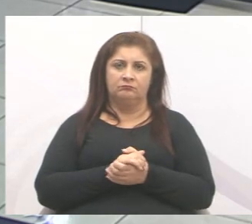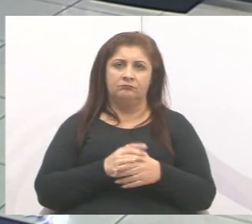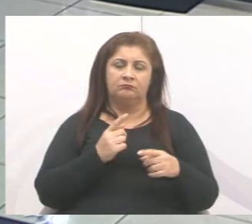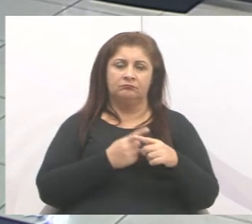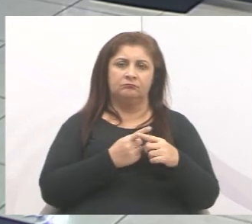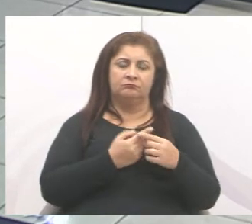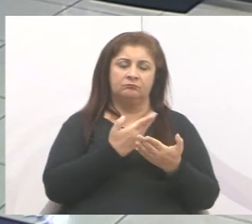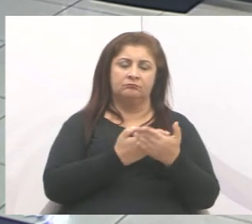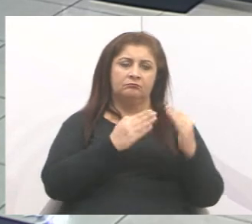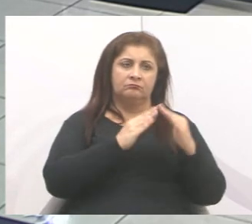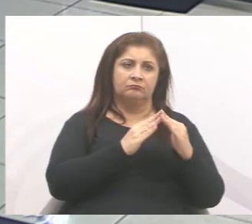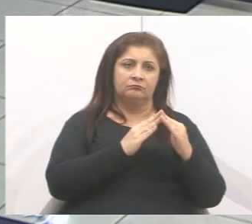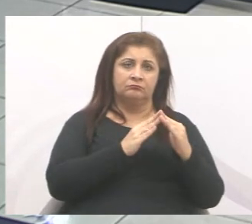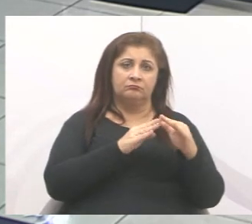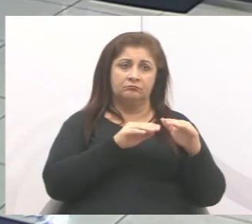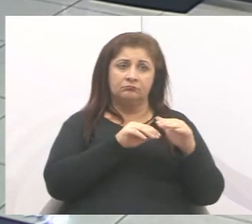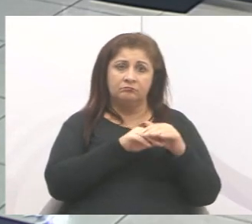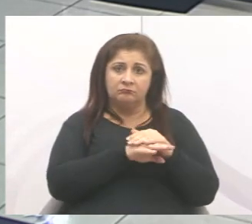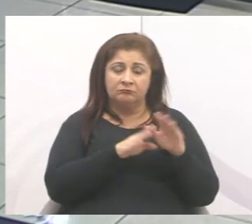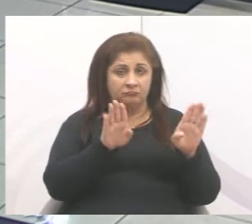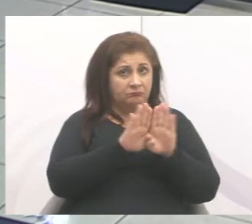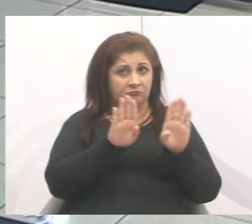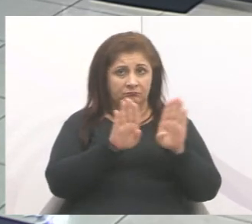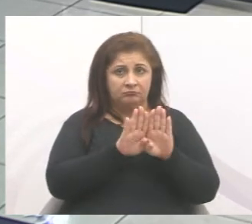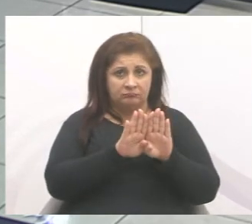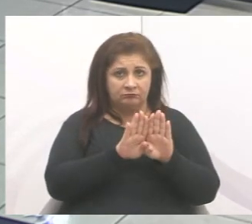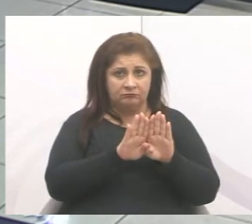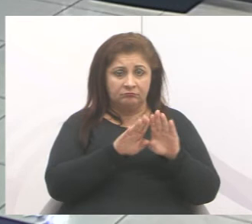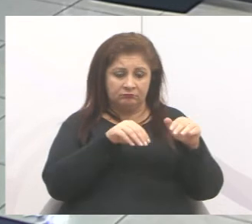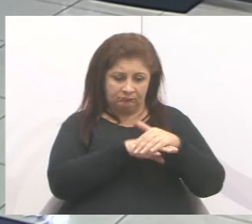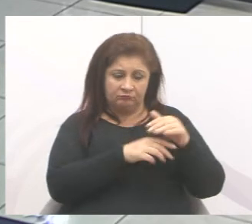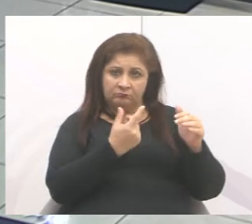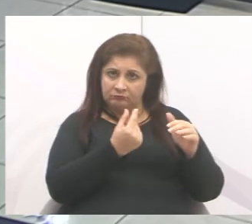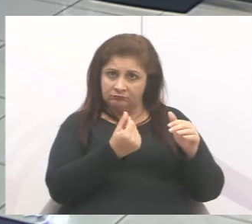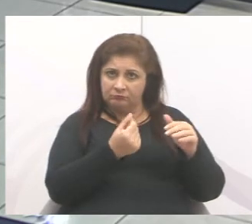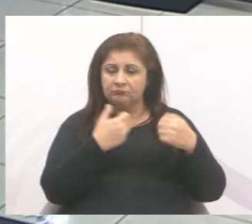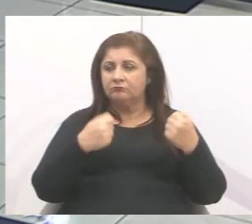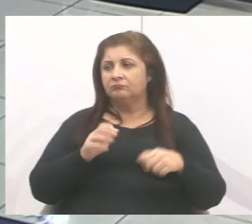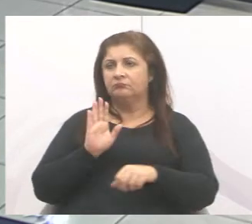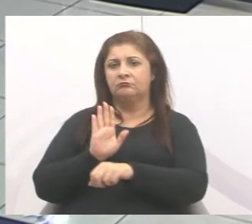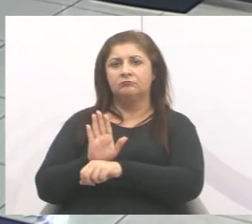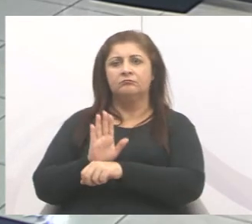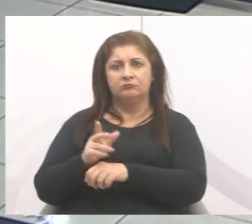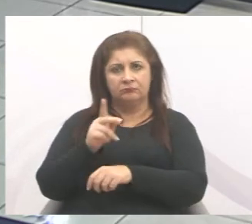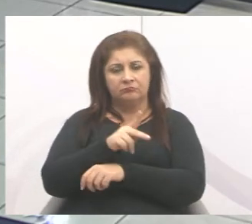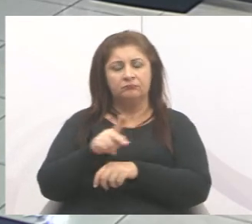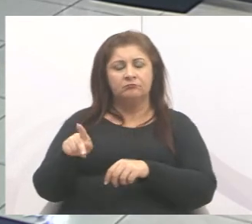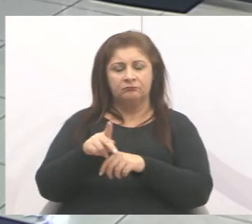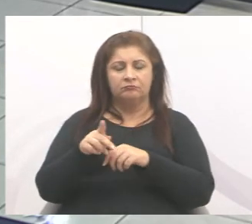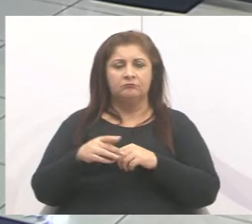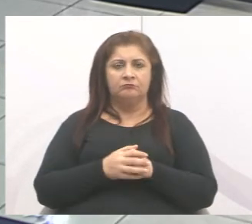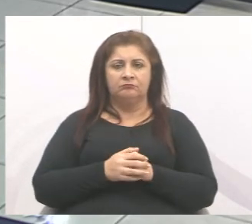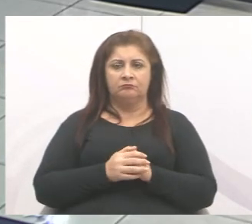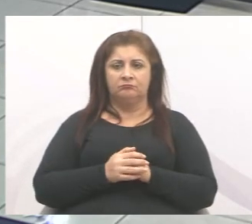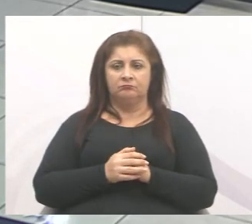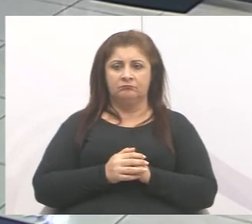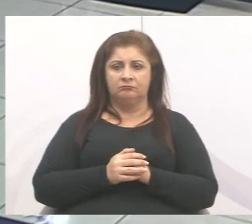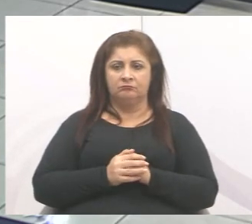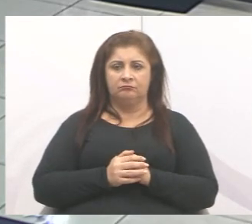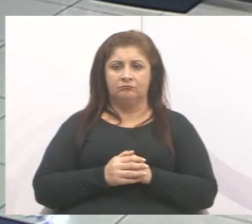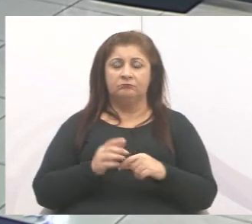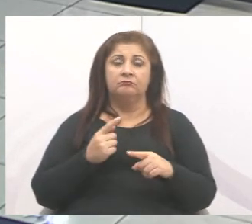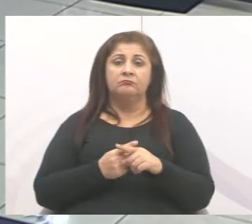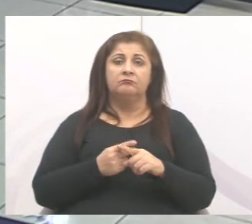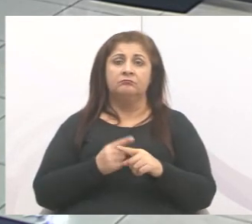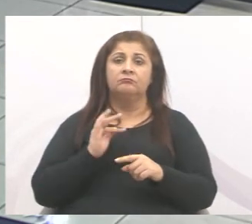estavam fechadas, e faz uma valorização pontual. Acho que tem que ser uma valorização estrutural, até porque o